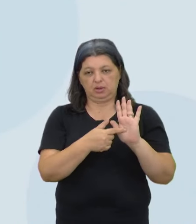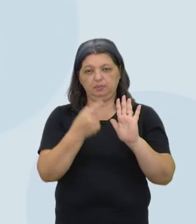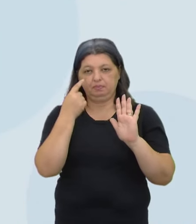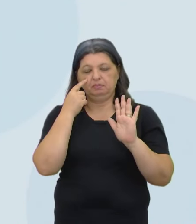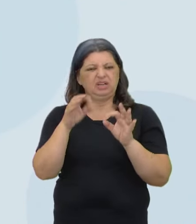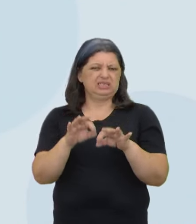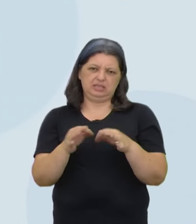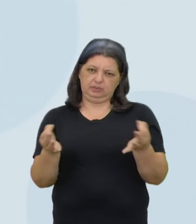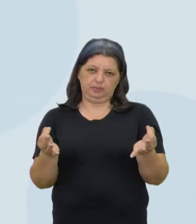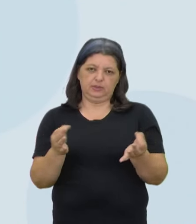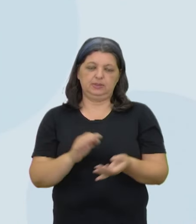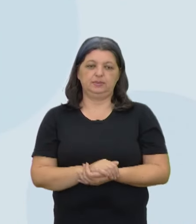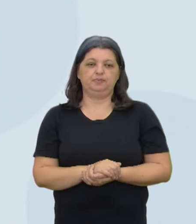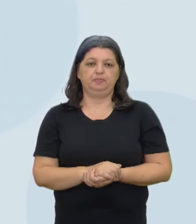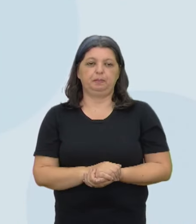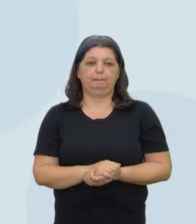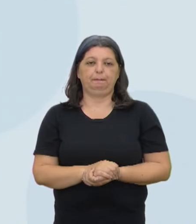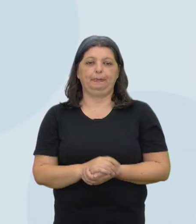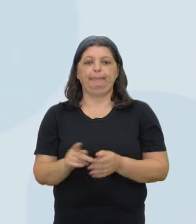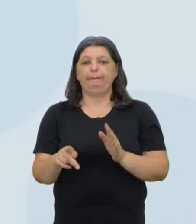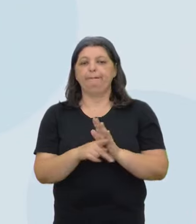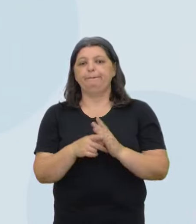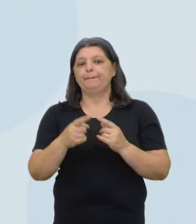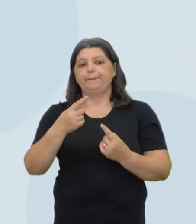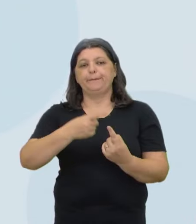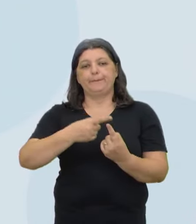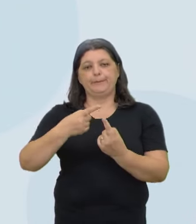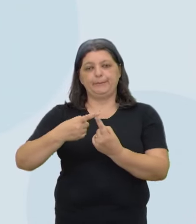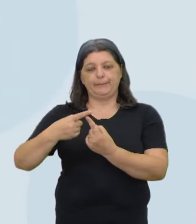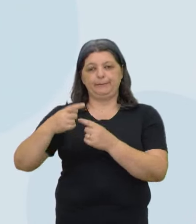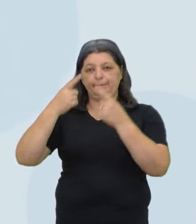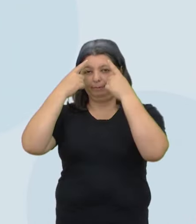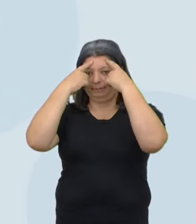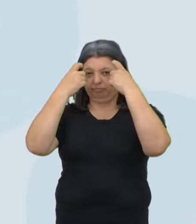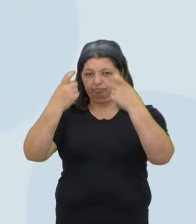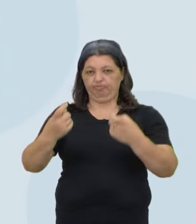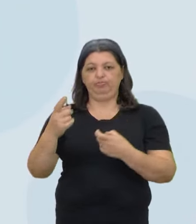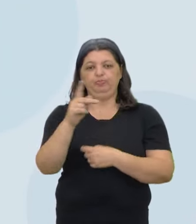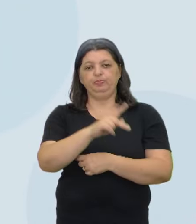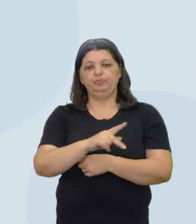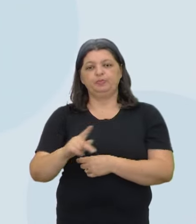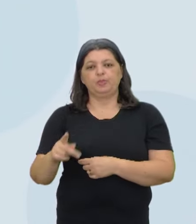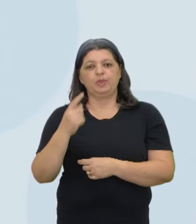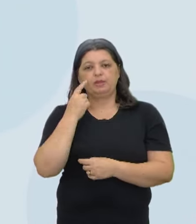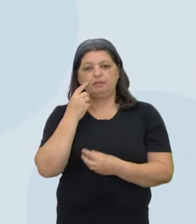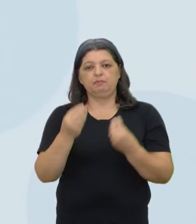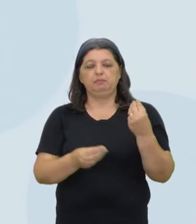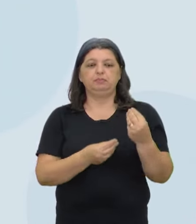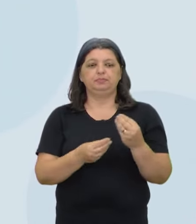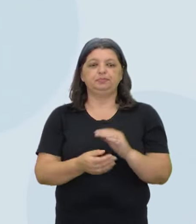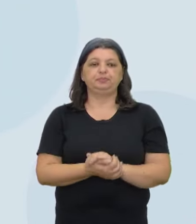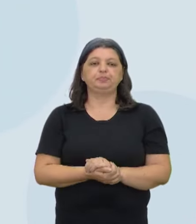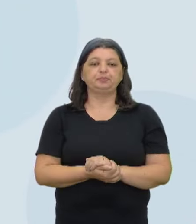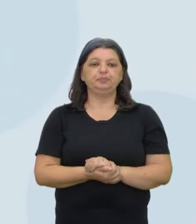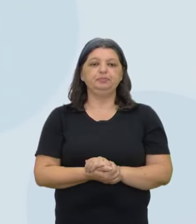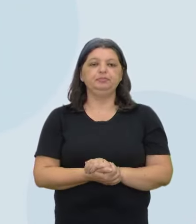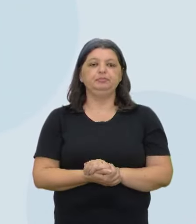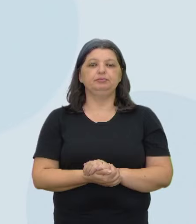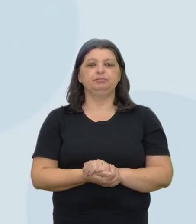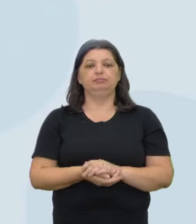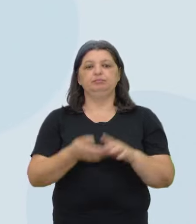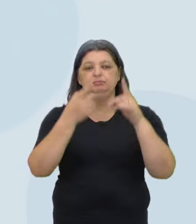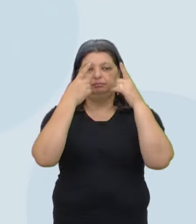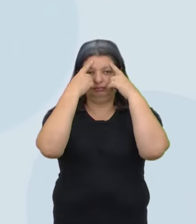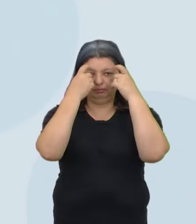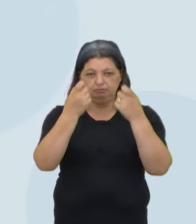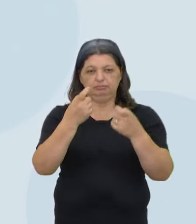bem simples, que trazem aqui alguns tipos de violência. Eu vi que o professor aqui, o Alexander, falou sobre violência institucional,